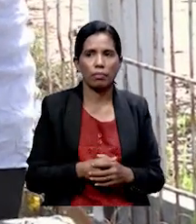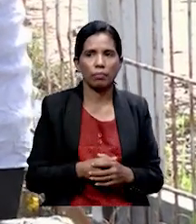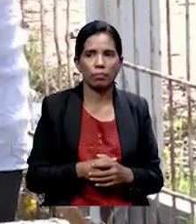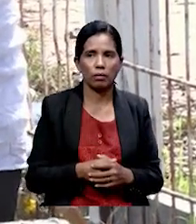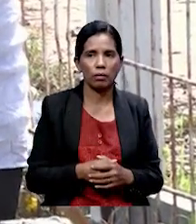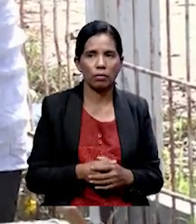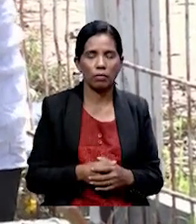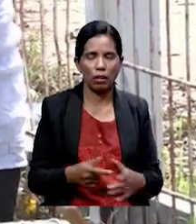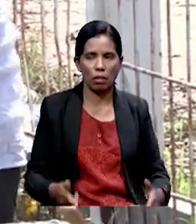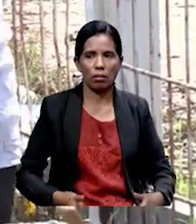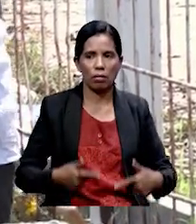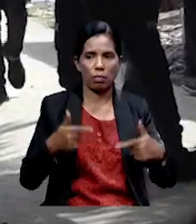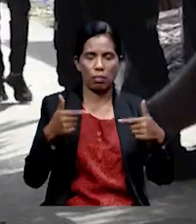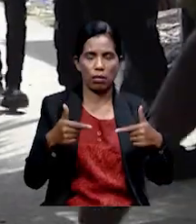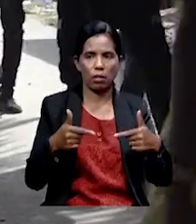situsan moris